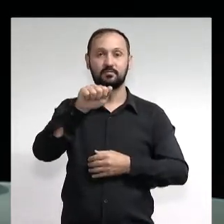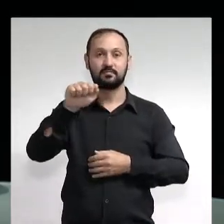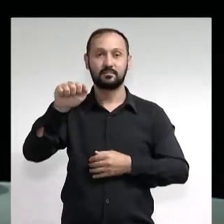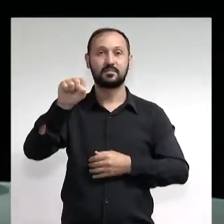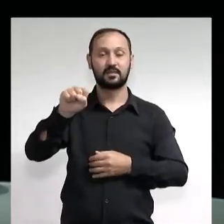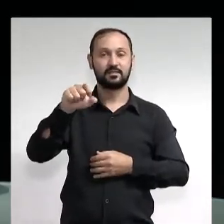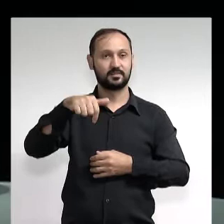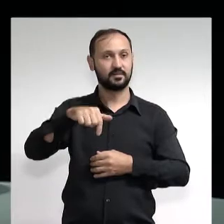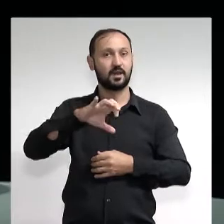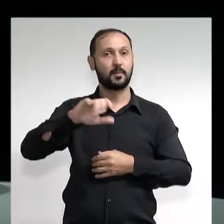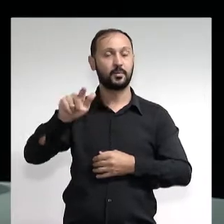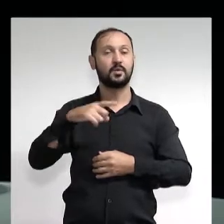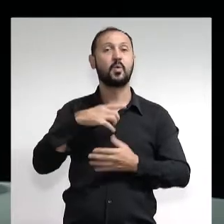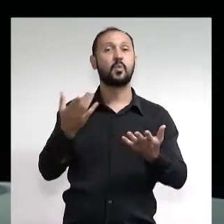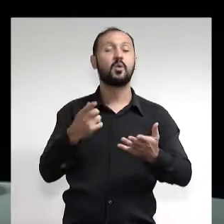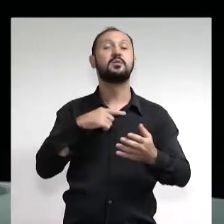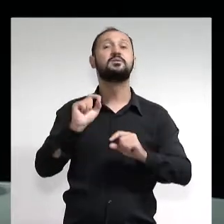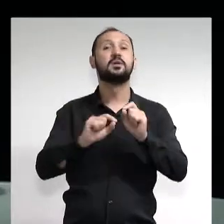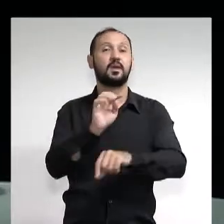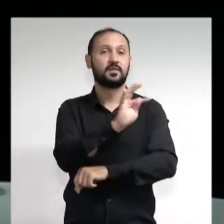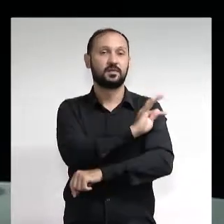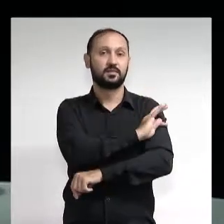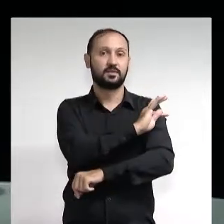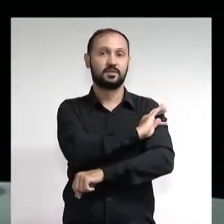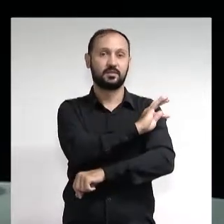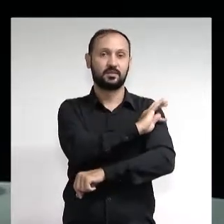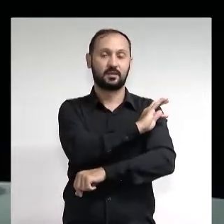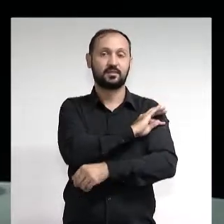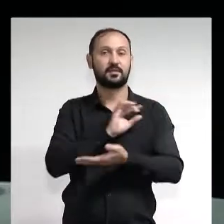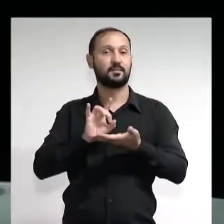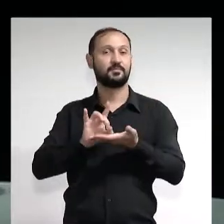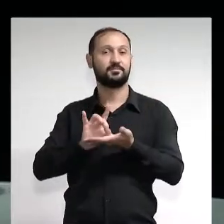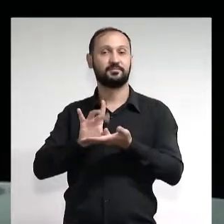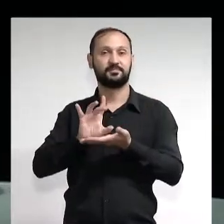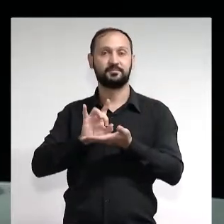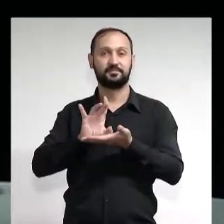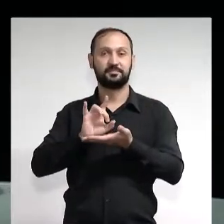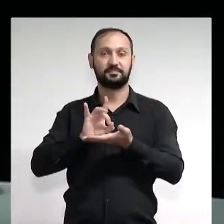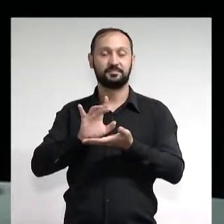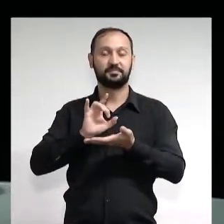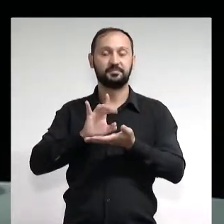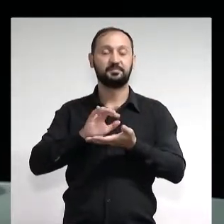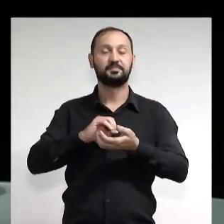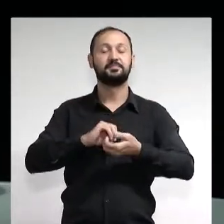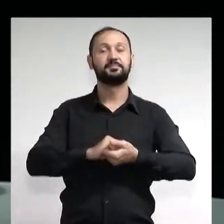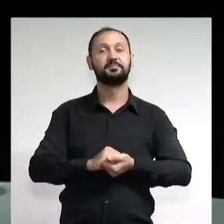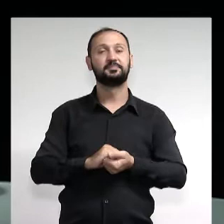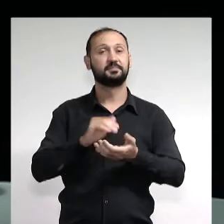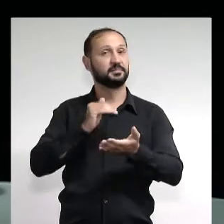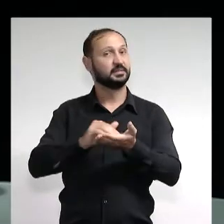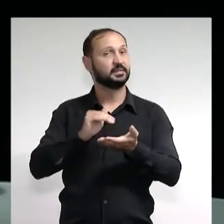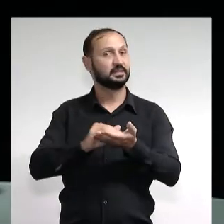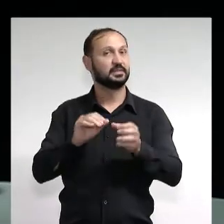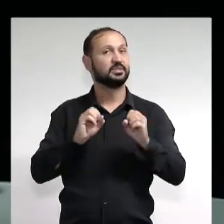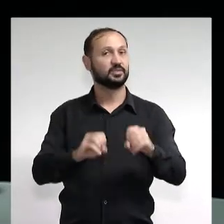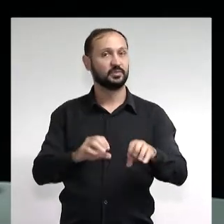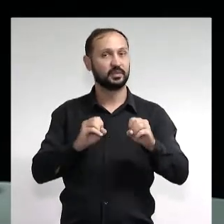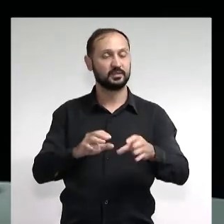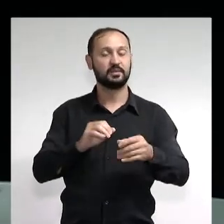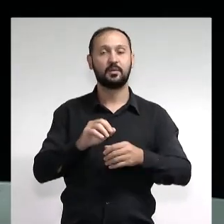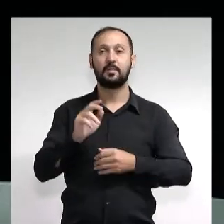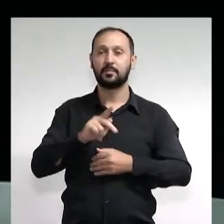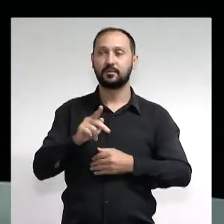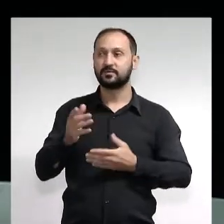o NAS, aqui em Campo Grande, e hoje é técnica na Coordenadoria de Políticas Públicas para Educação Especial na Secretaria de